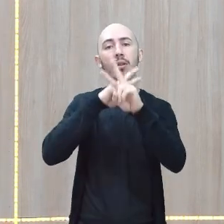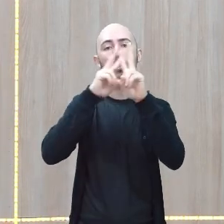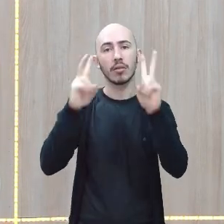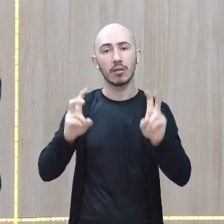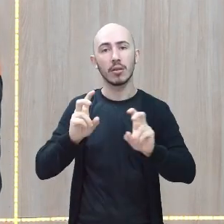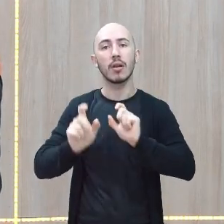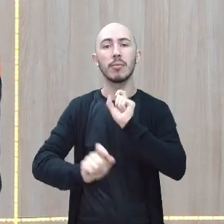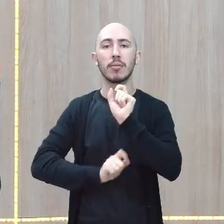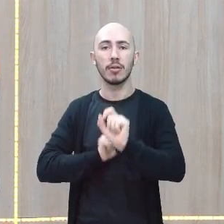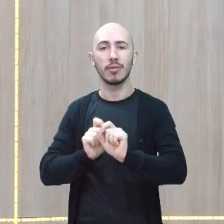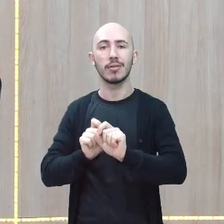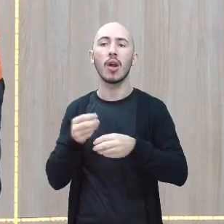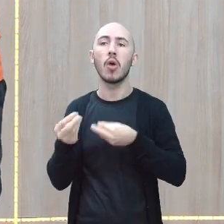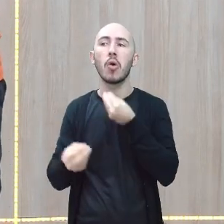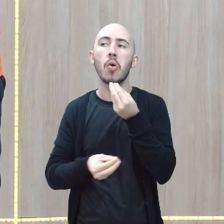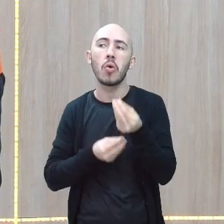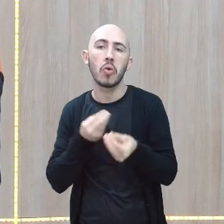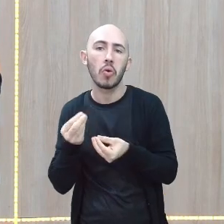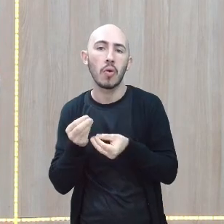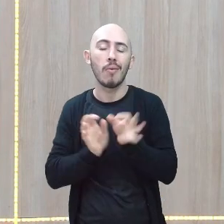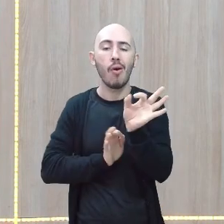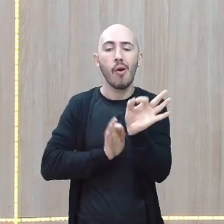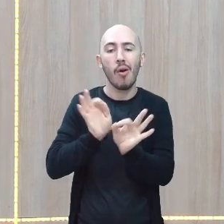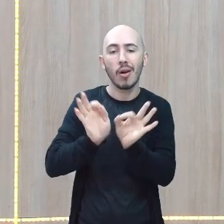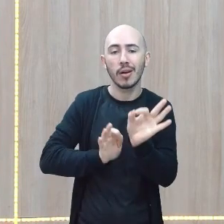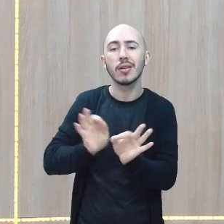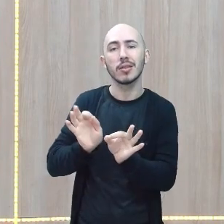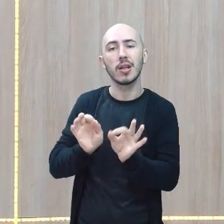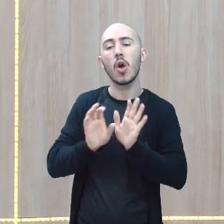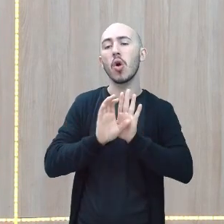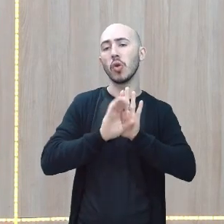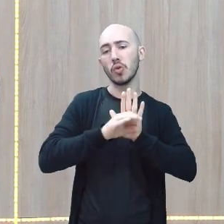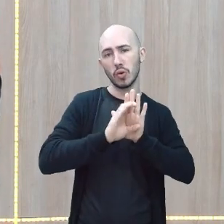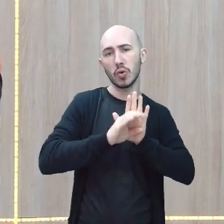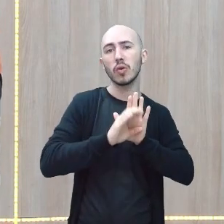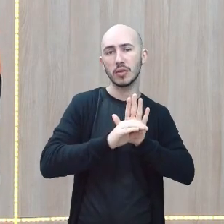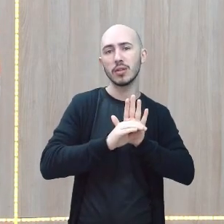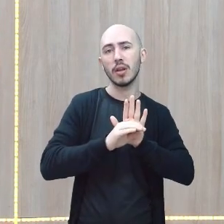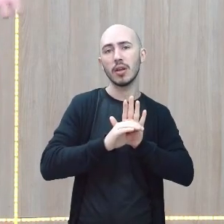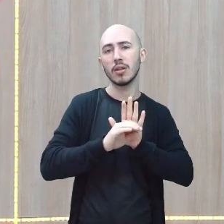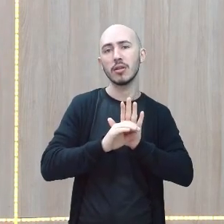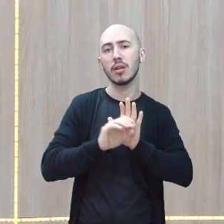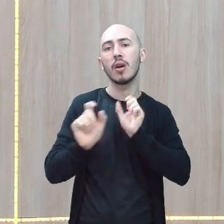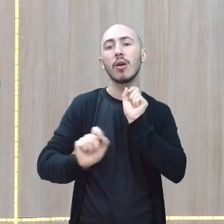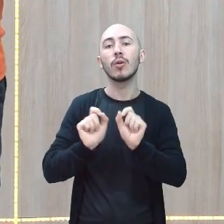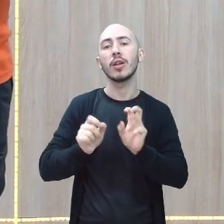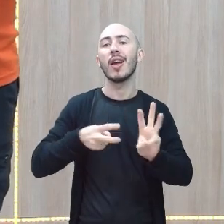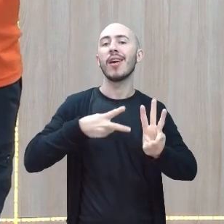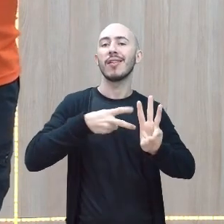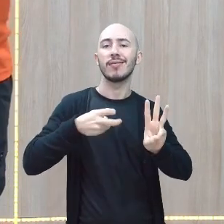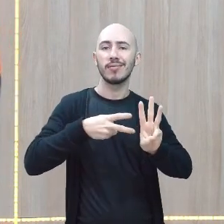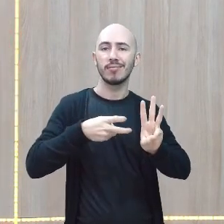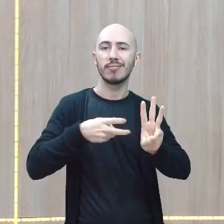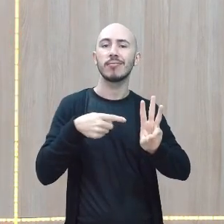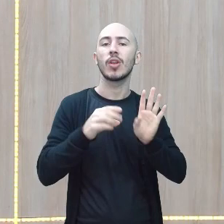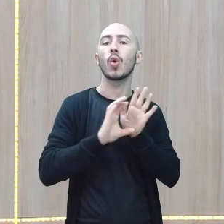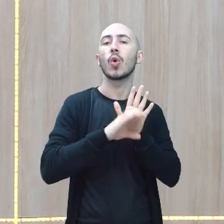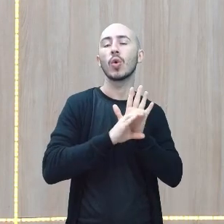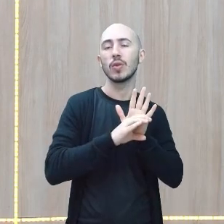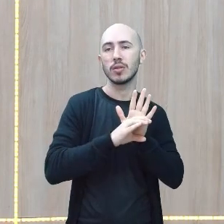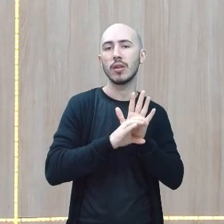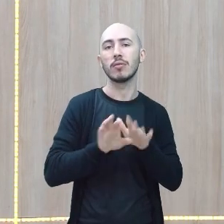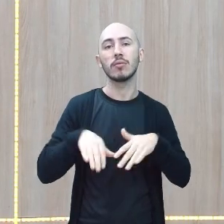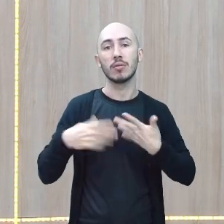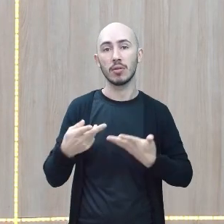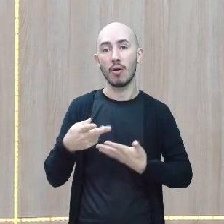uma releitura, uma reorganização do próprio conceito do que vem a ser indígena. Então, em